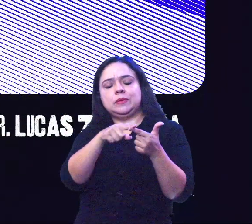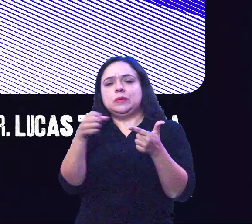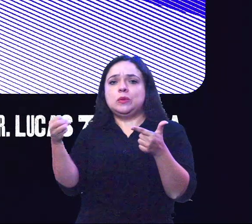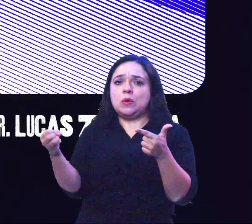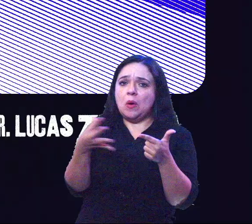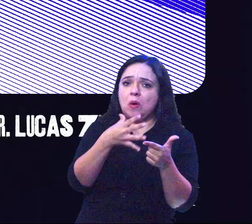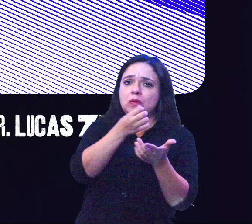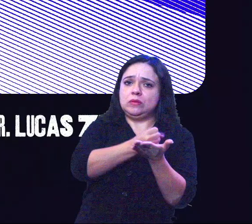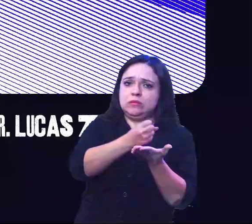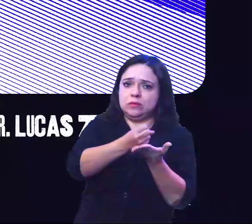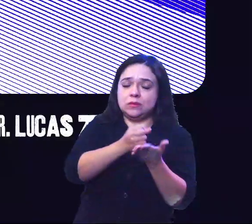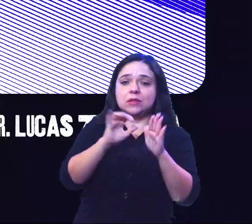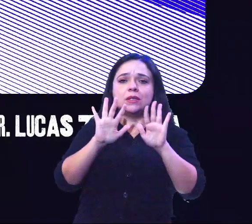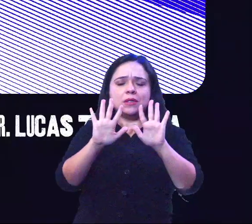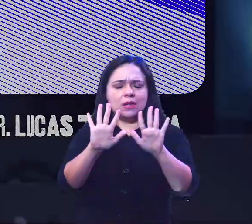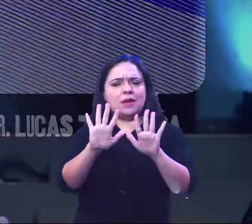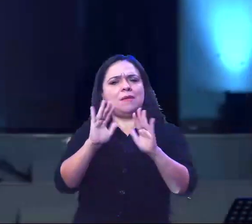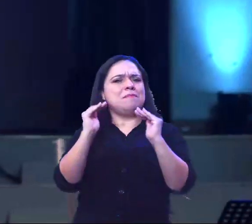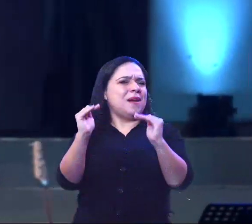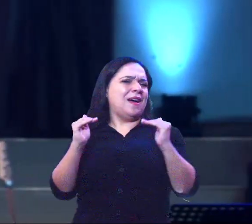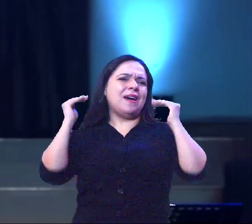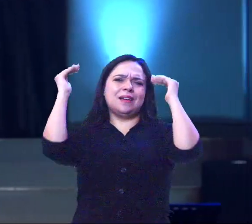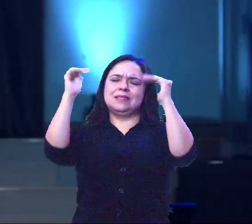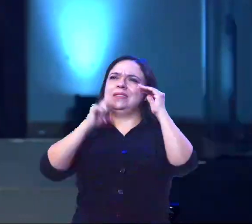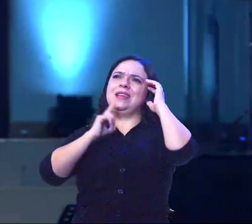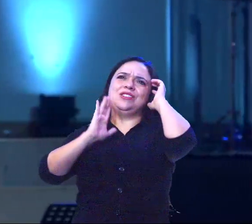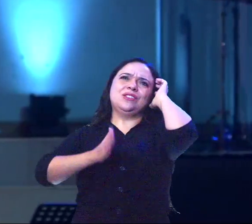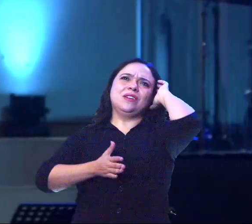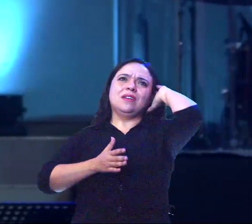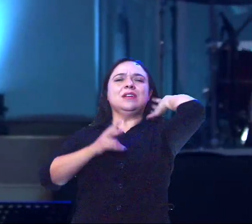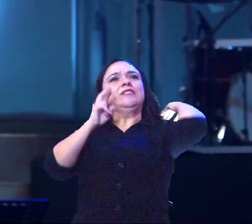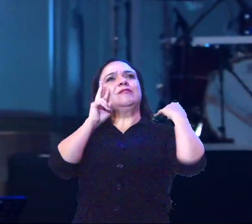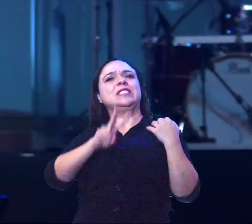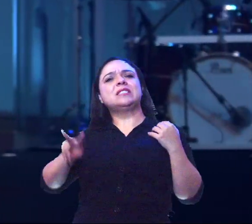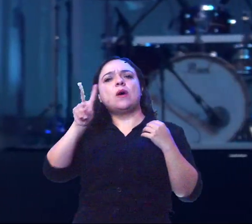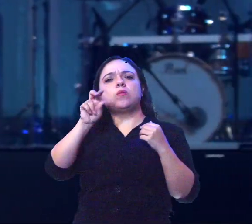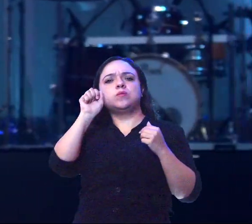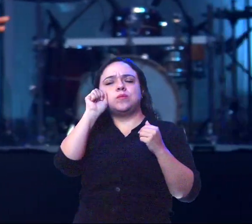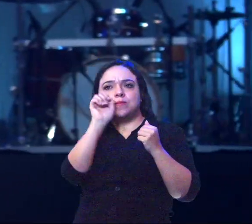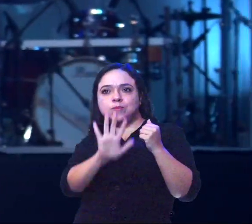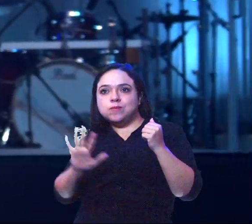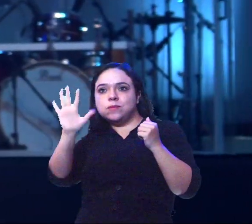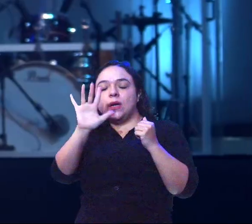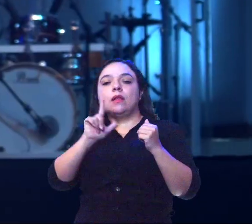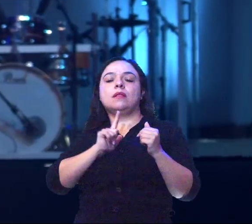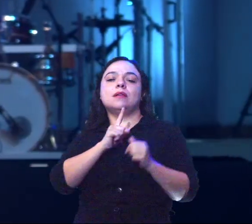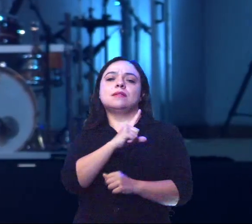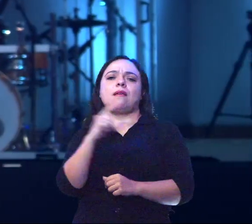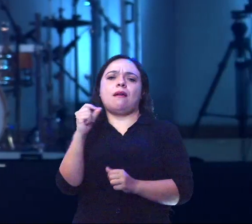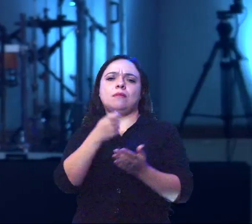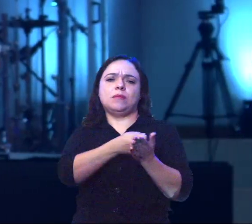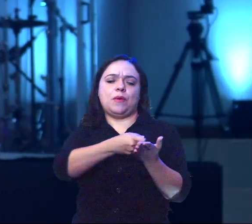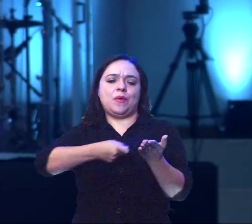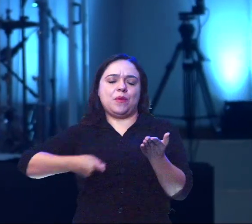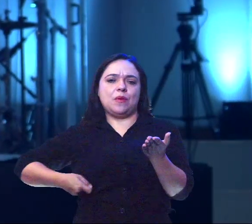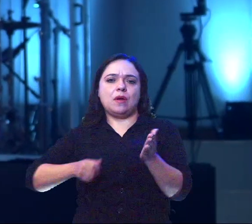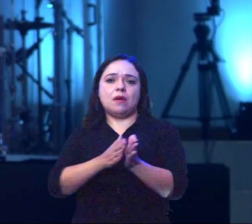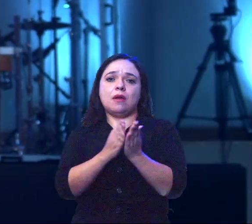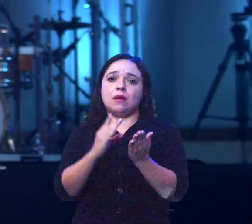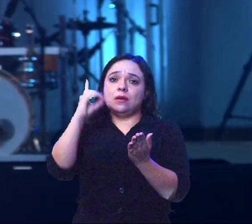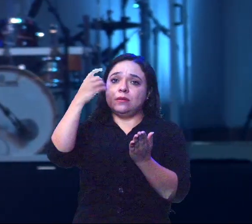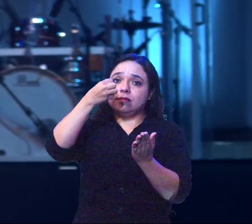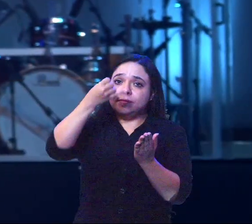na verdade, isso acontece muito mais. São mais de 100 relatos que a Bíblia nos apresenta de homens e mulheres que